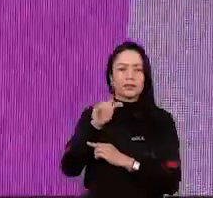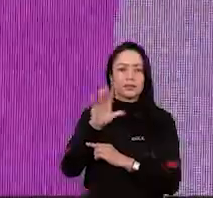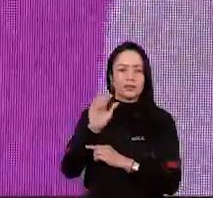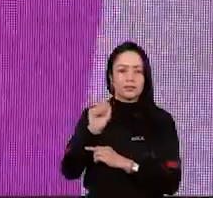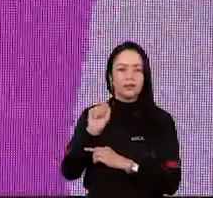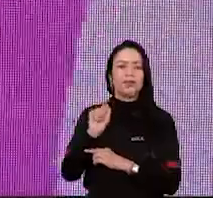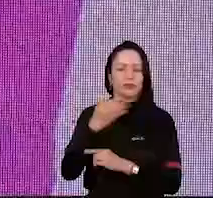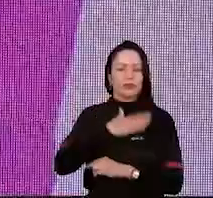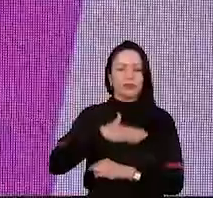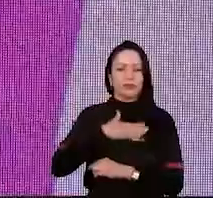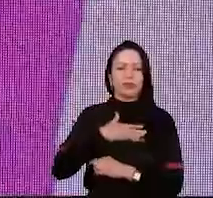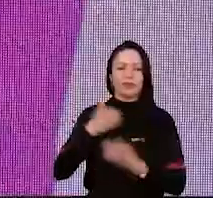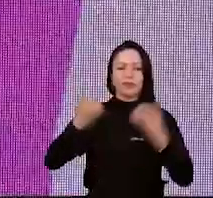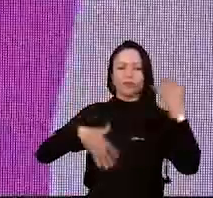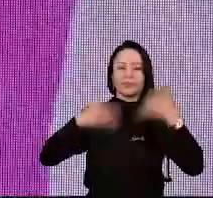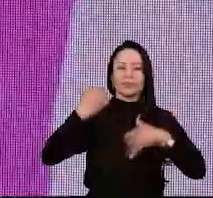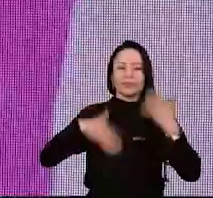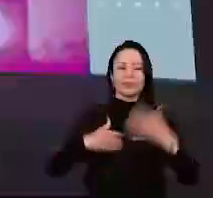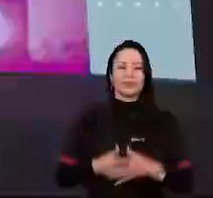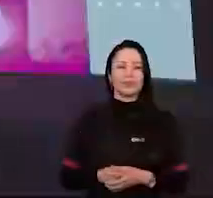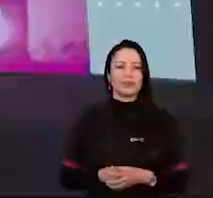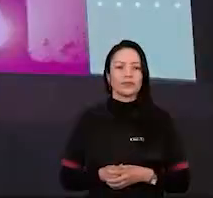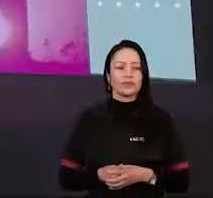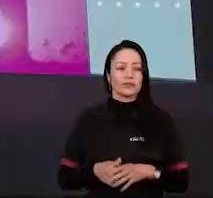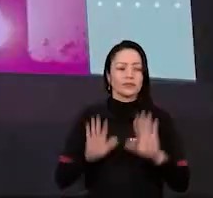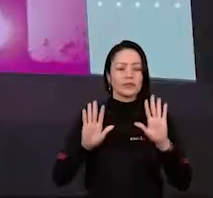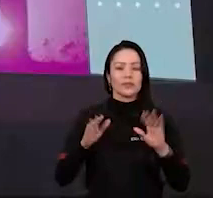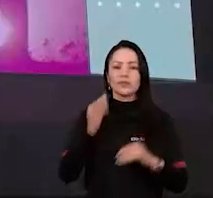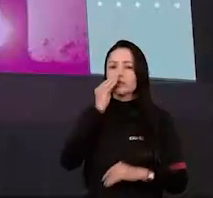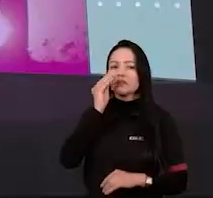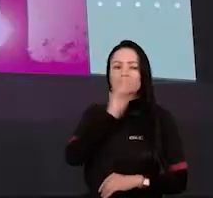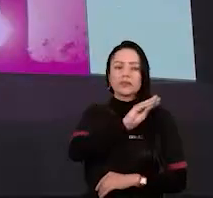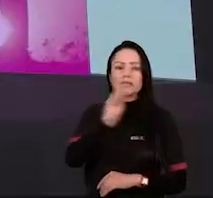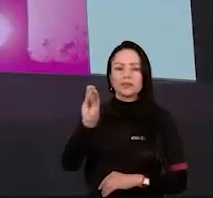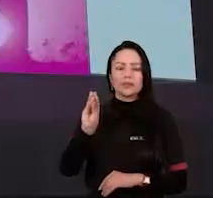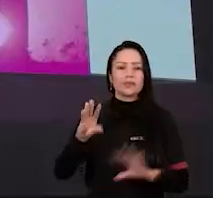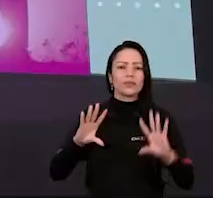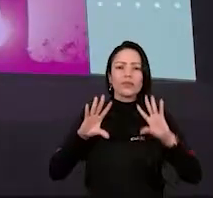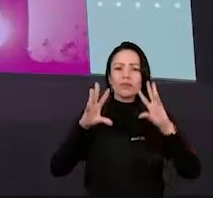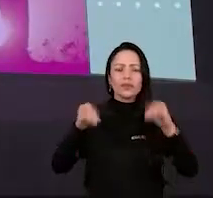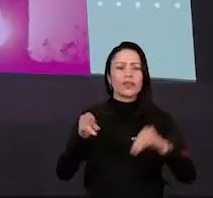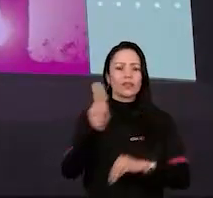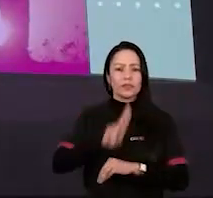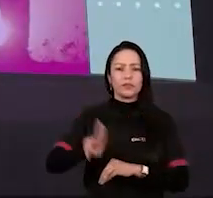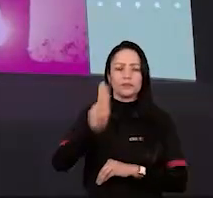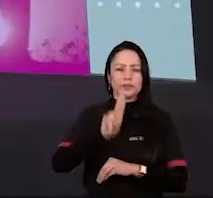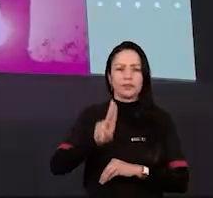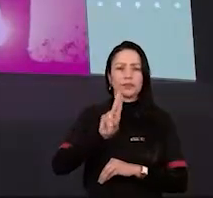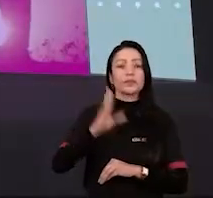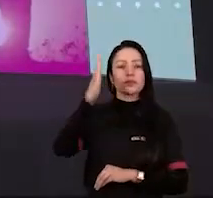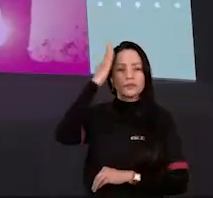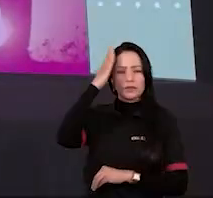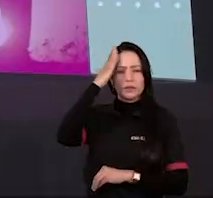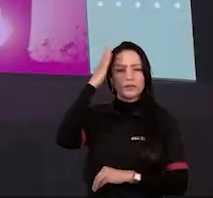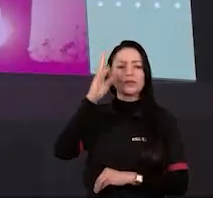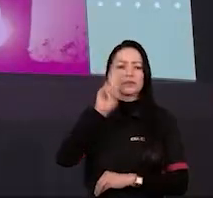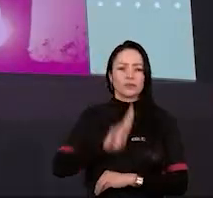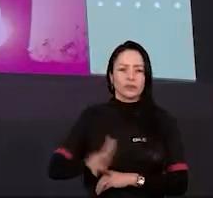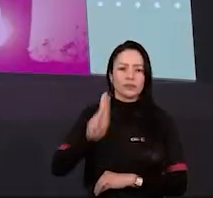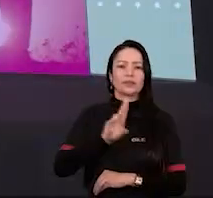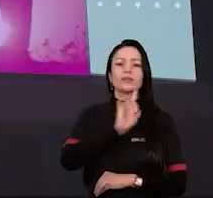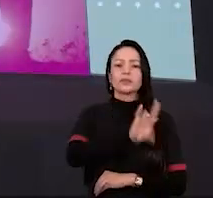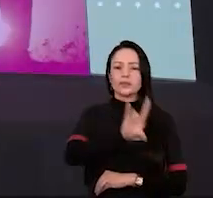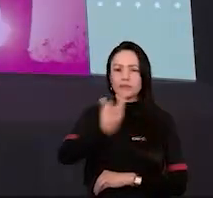gente divide, né? Mas não negligenciar todas as ferramentas que a gente tem e saber usar, né,